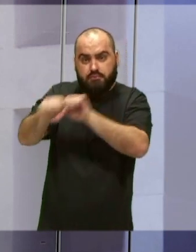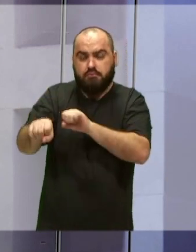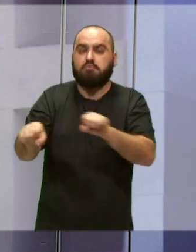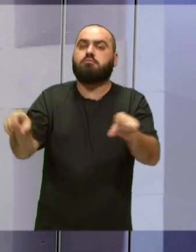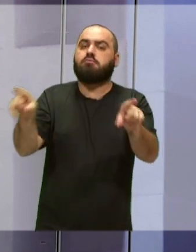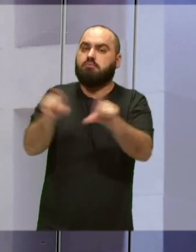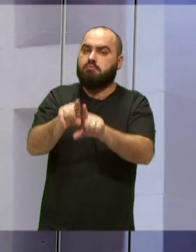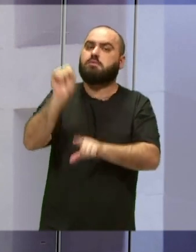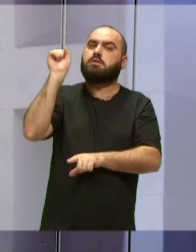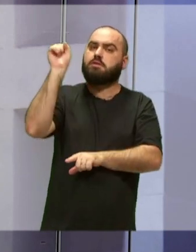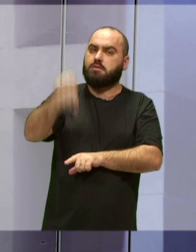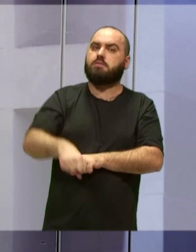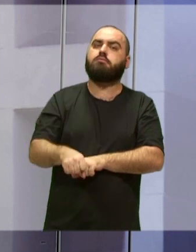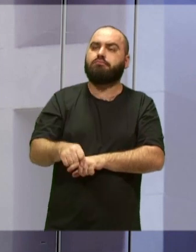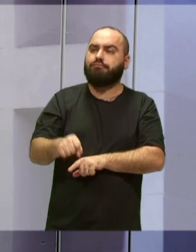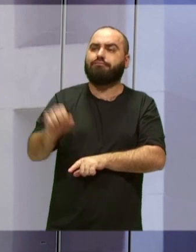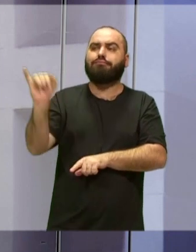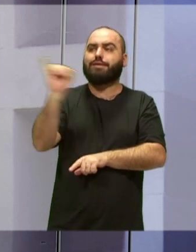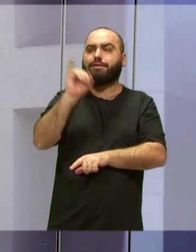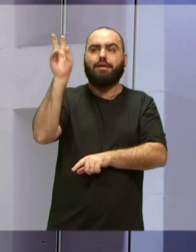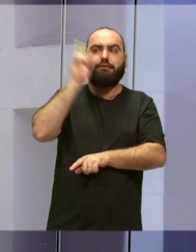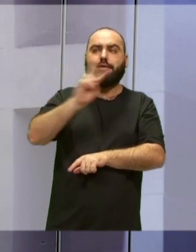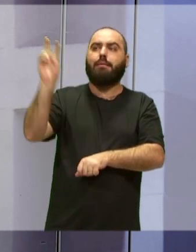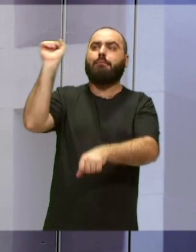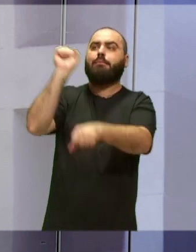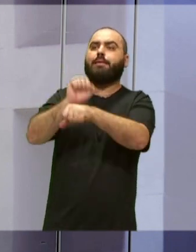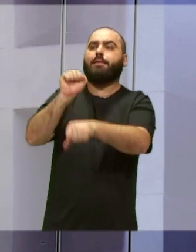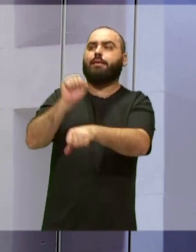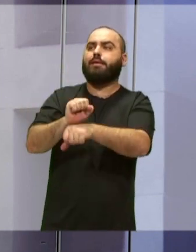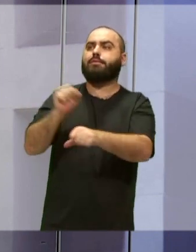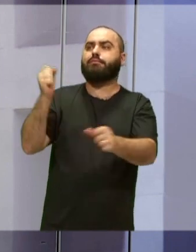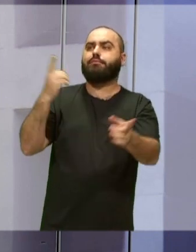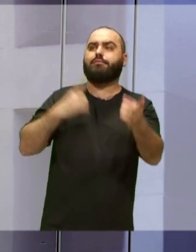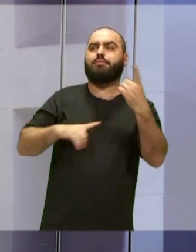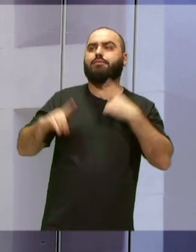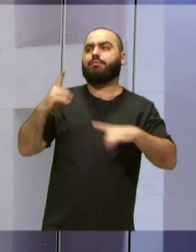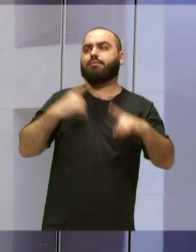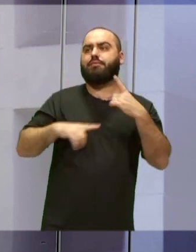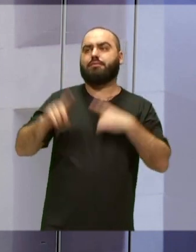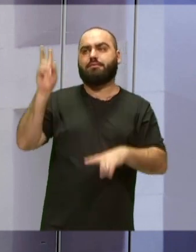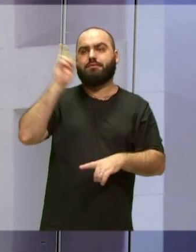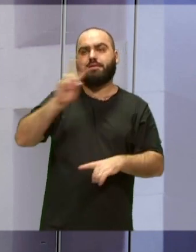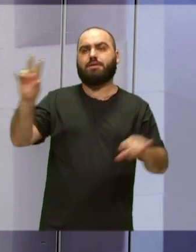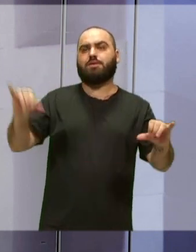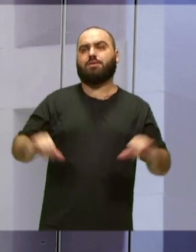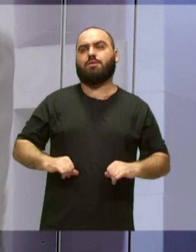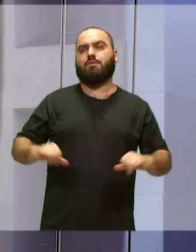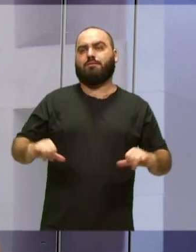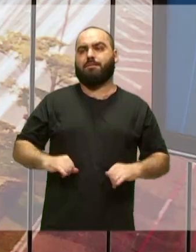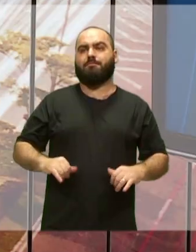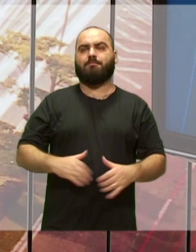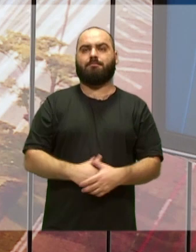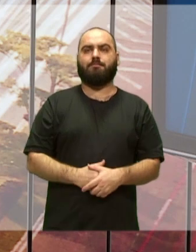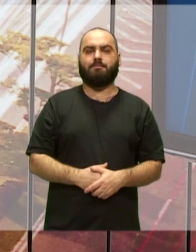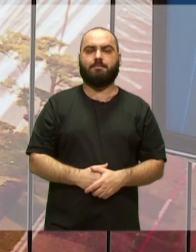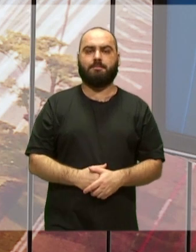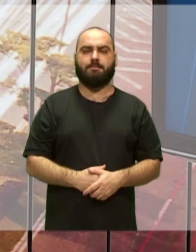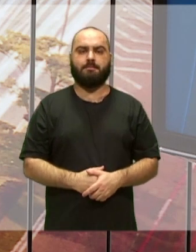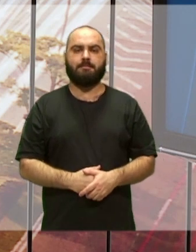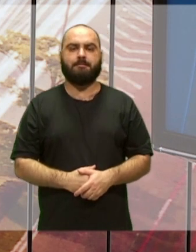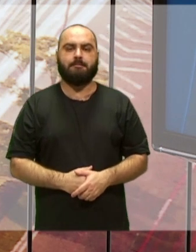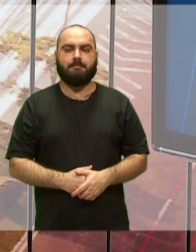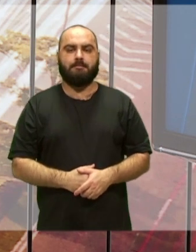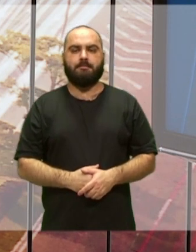É sim uma depressão para o itajaiense olhar o que foi feito com porto Itajaí aqu dali foi feito Vereador não sei se